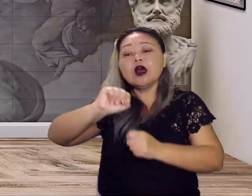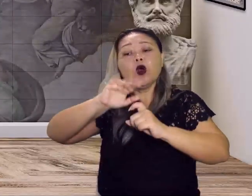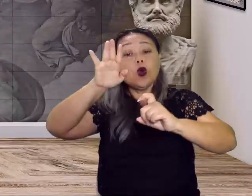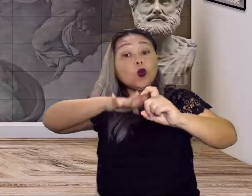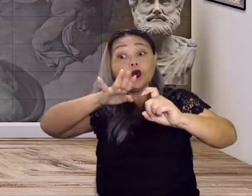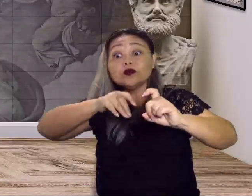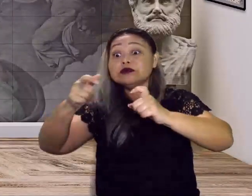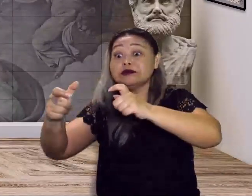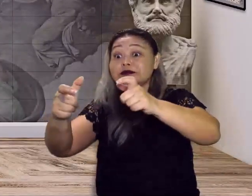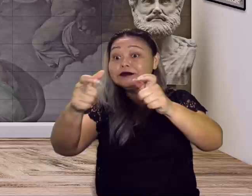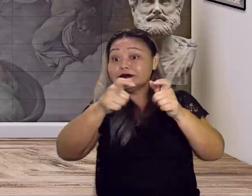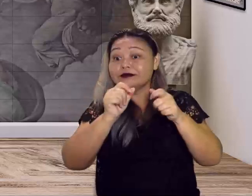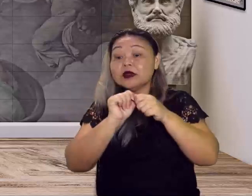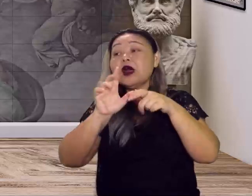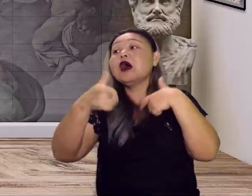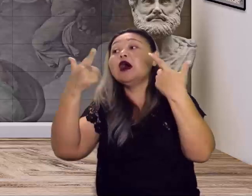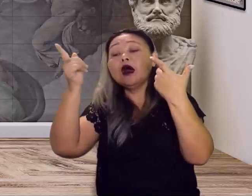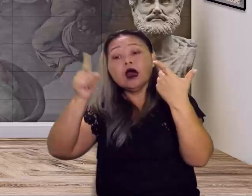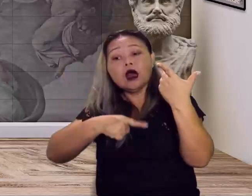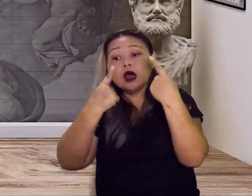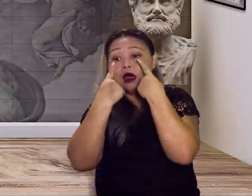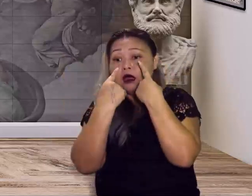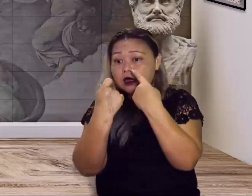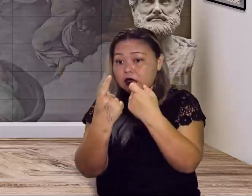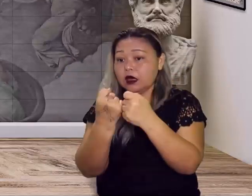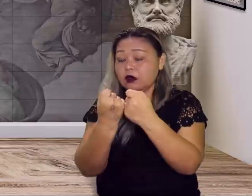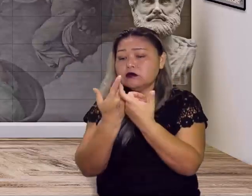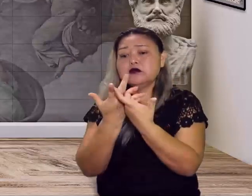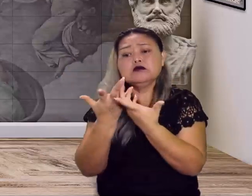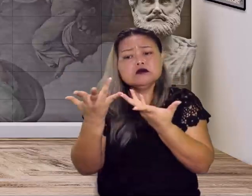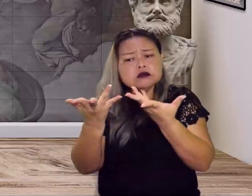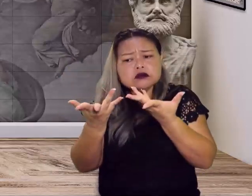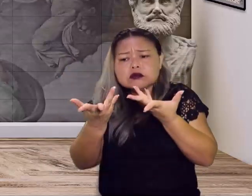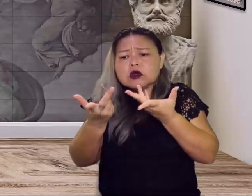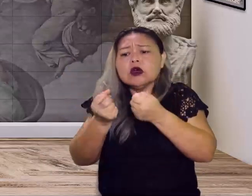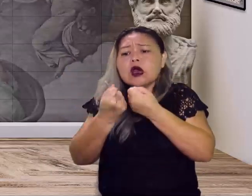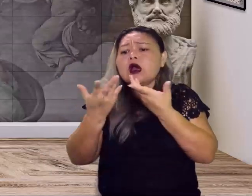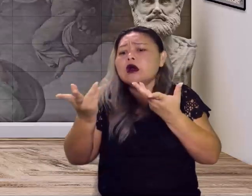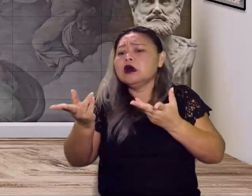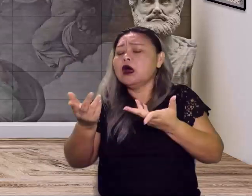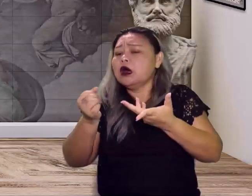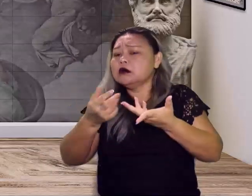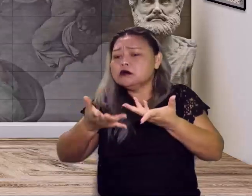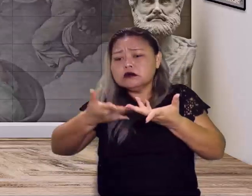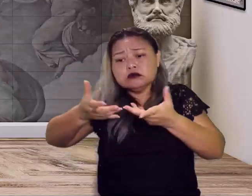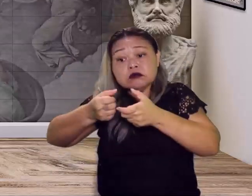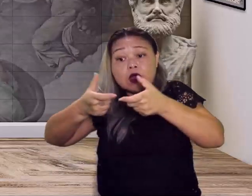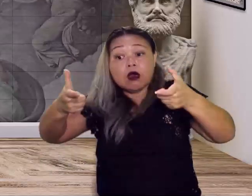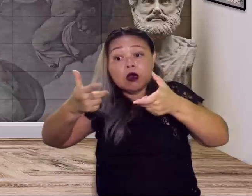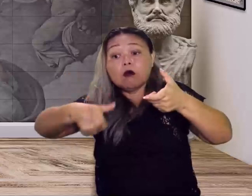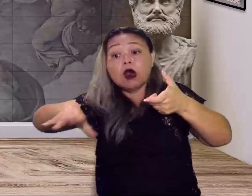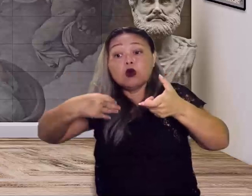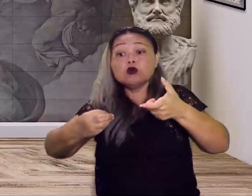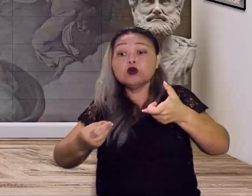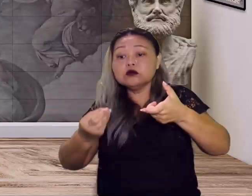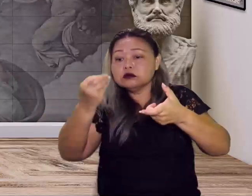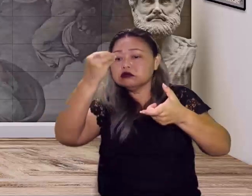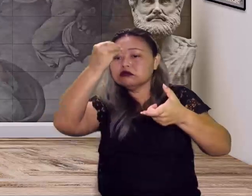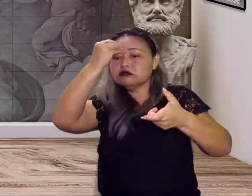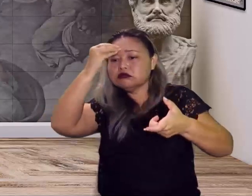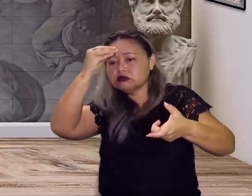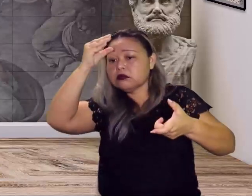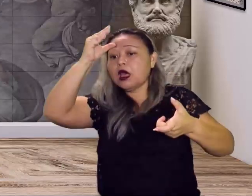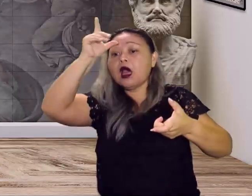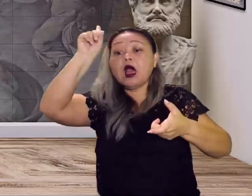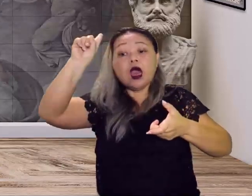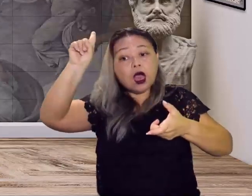né, regionais. Muito interessante e tem uma riqueza muito engrandecedora, né, para nós, para o nosso conhecimento. Isso